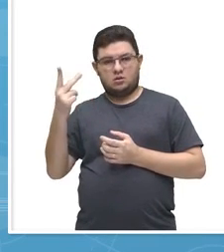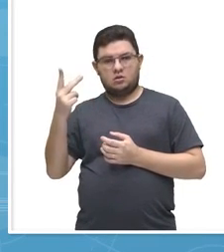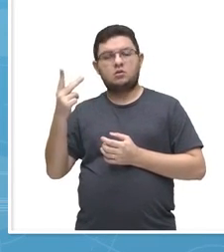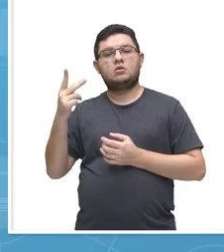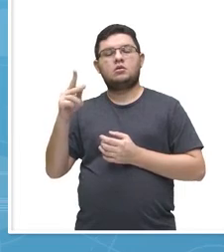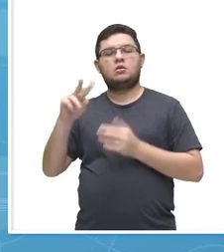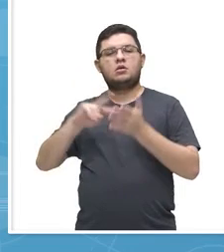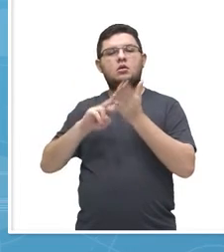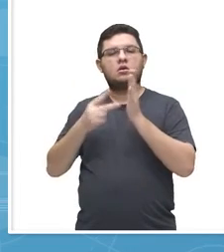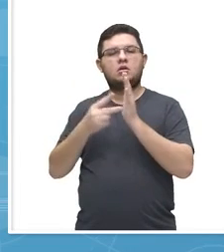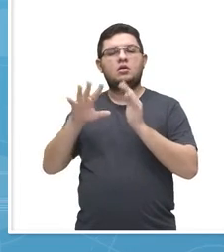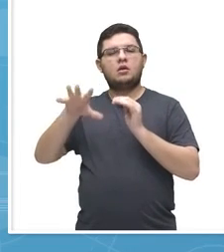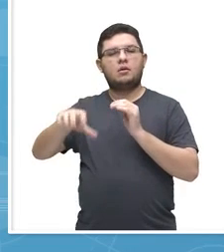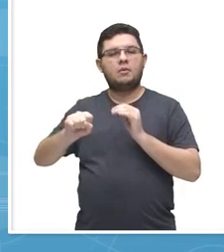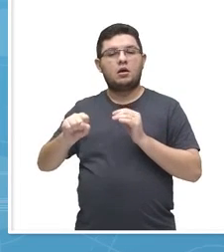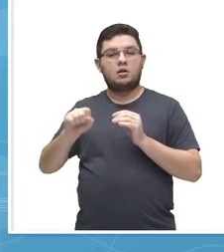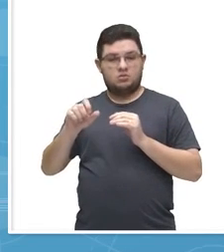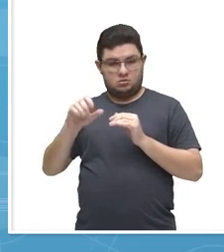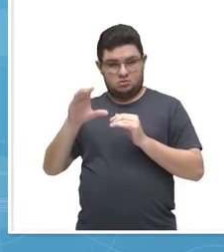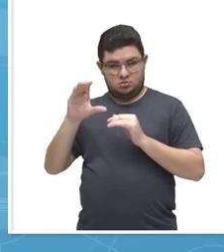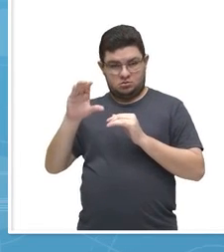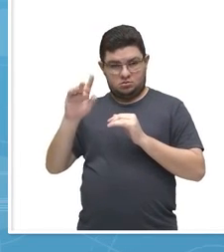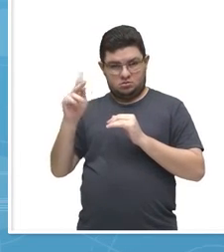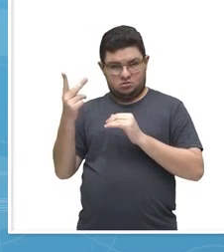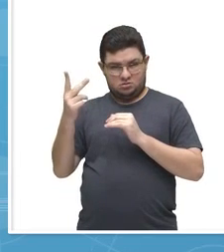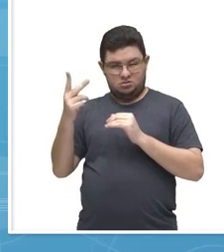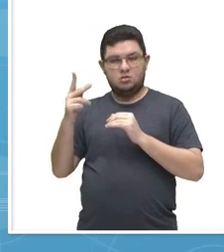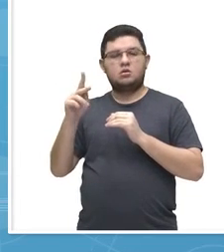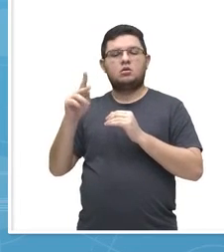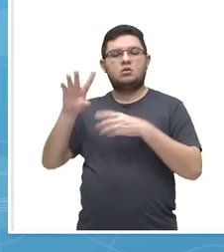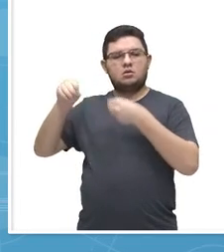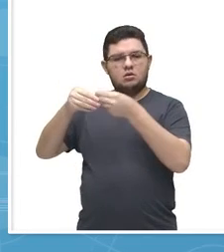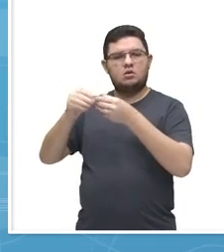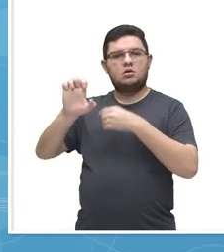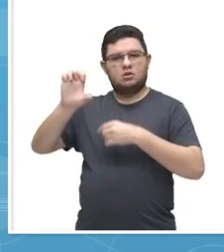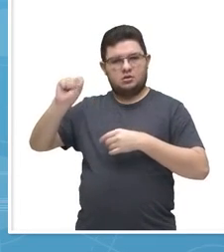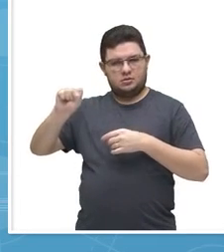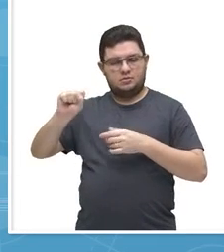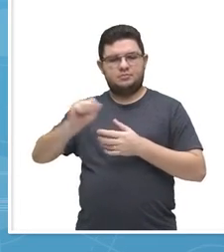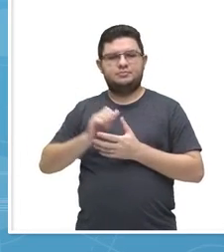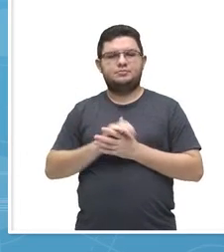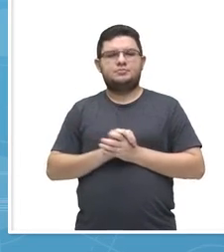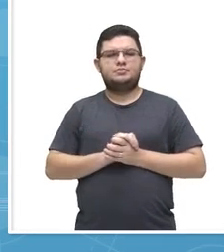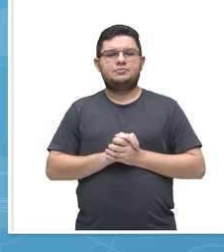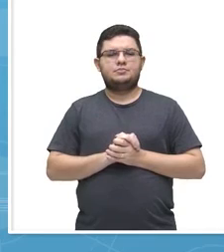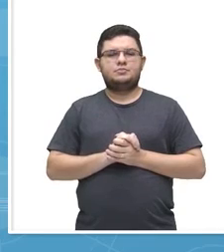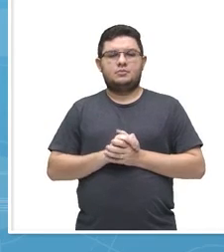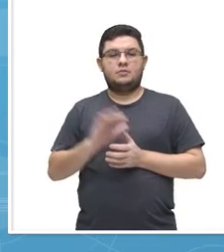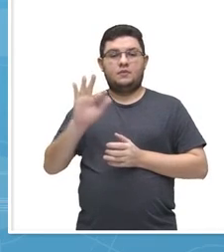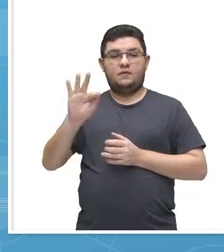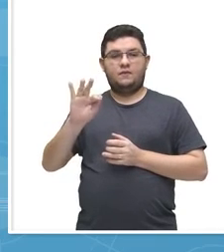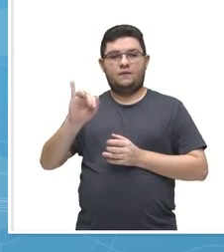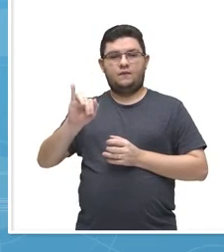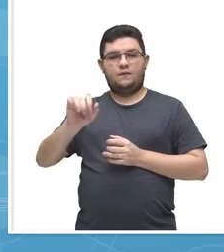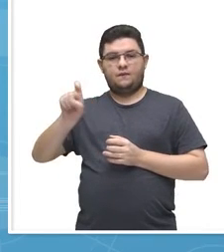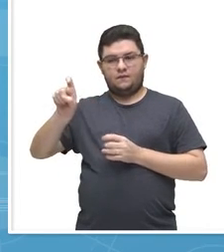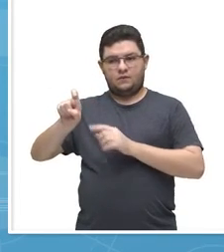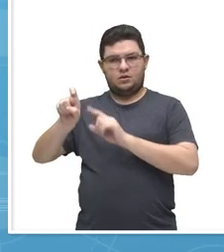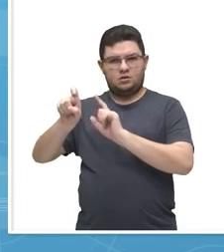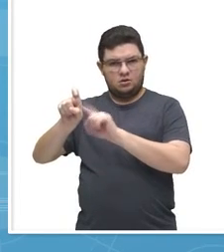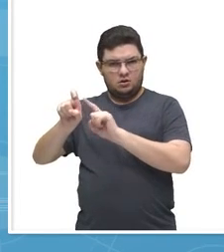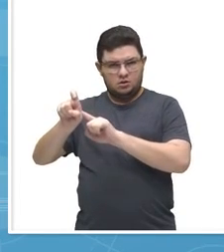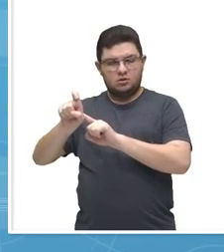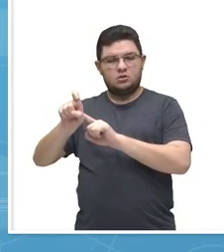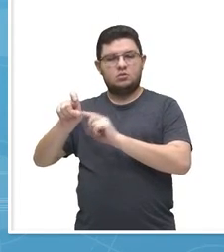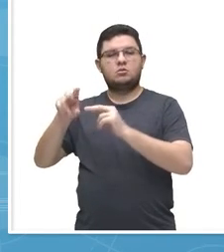pegar. Como terminou em CH, acrescenta-se S na terceira pessoa do singular. Aqui, he